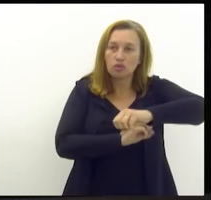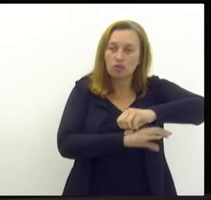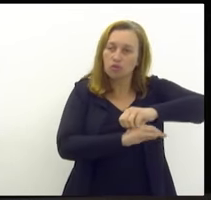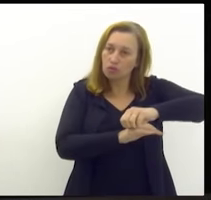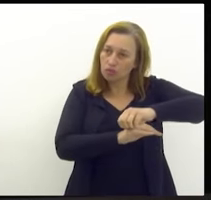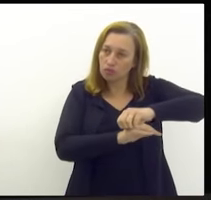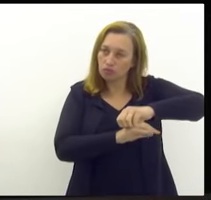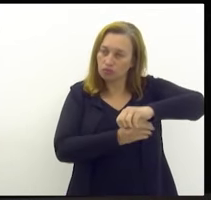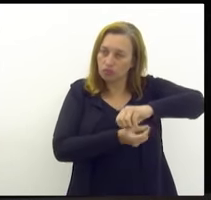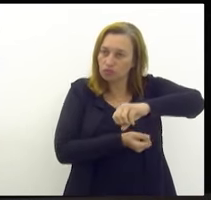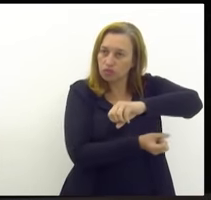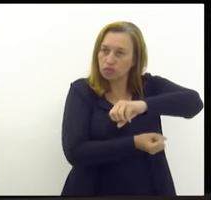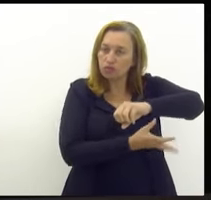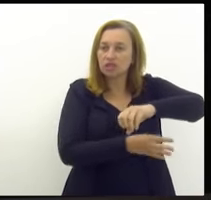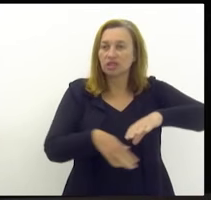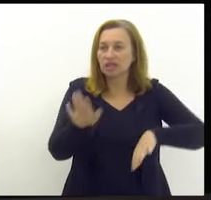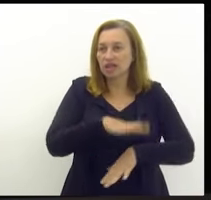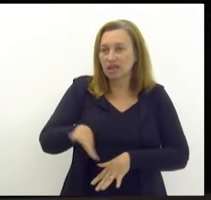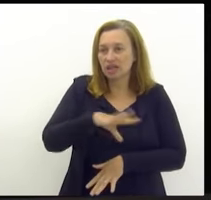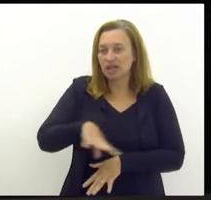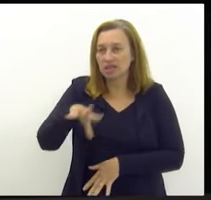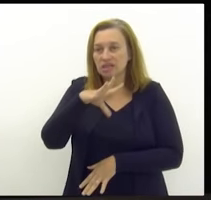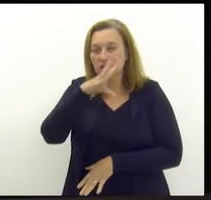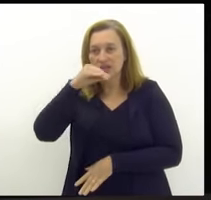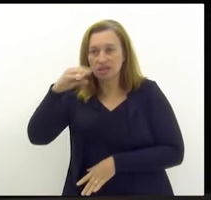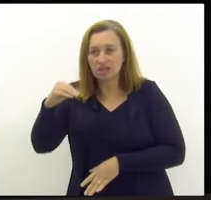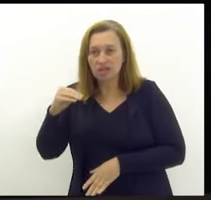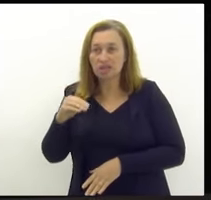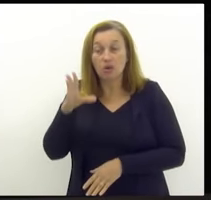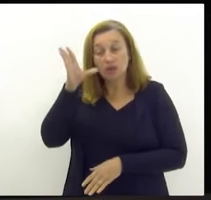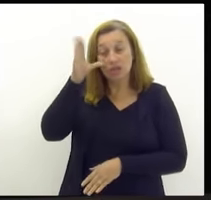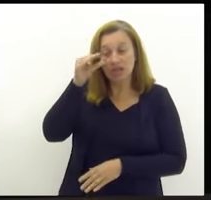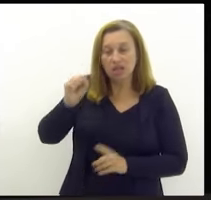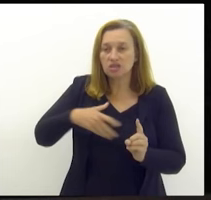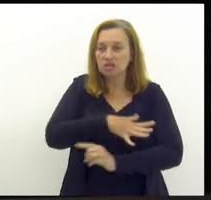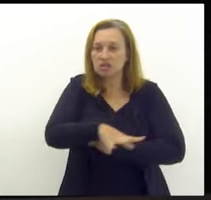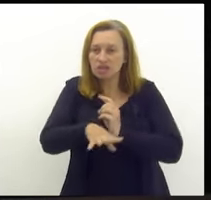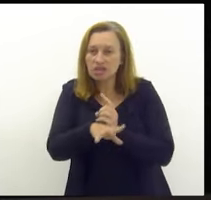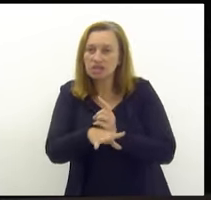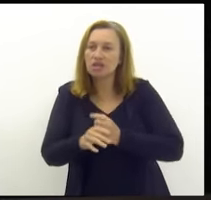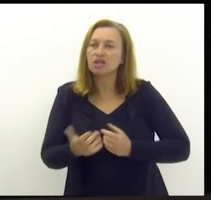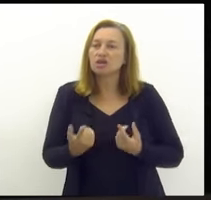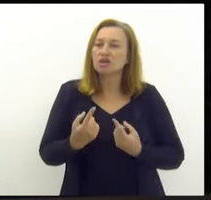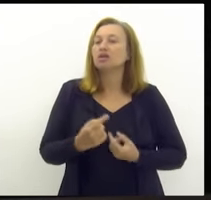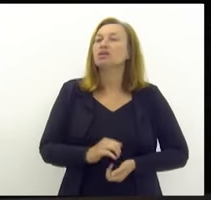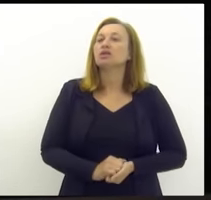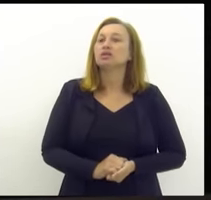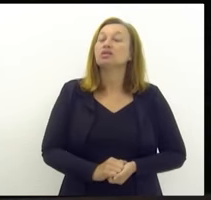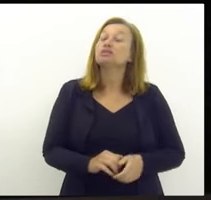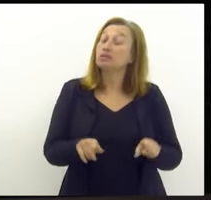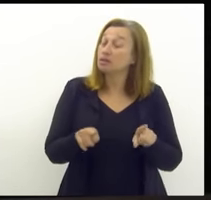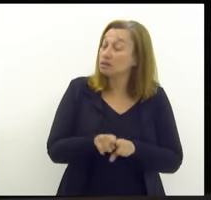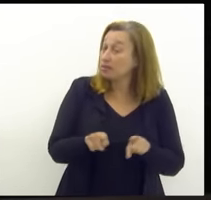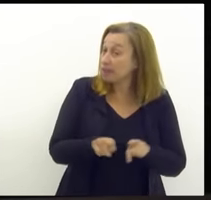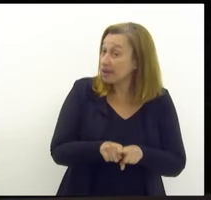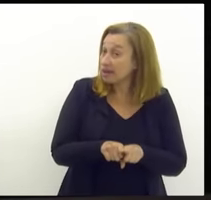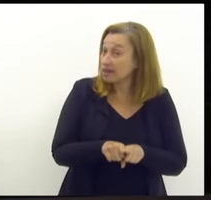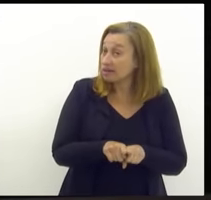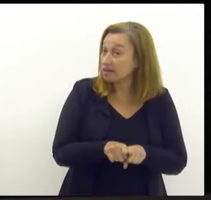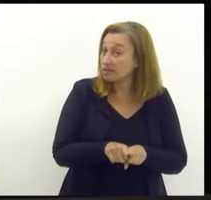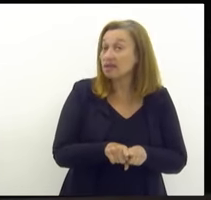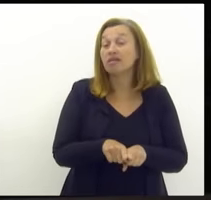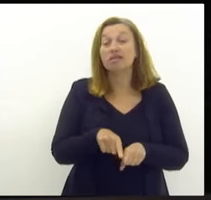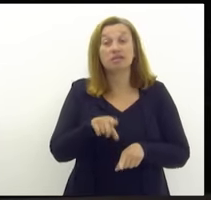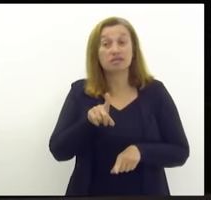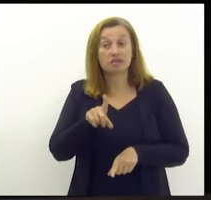adolescência de habitação de interesse social do fundo de combate à pobreza e sobretudo se é